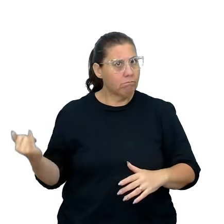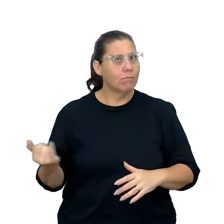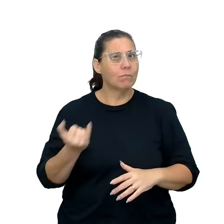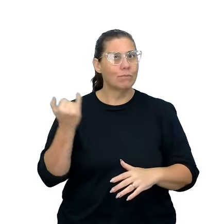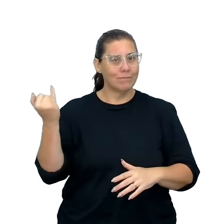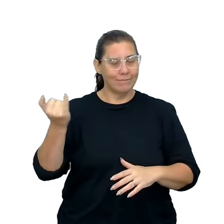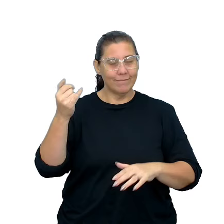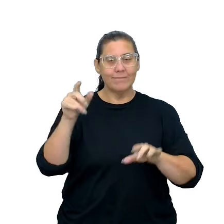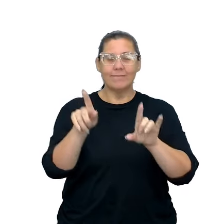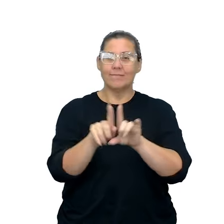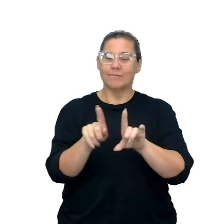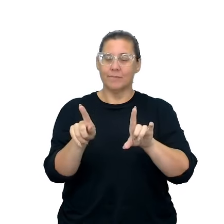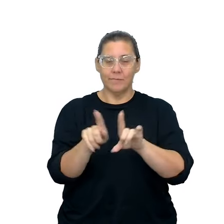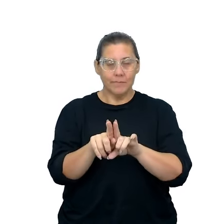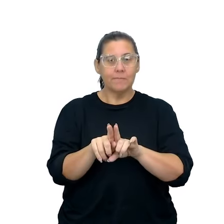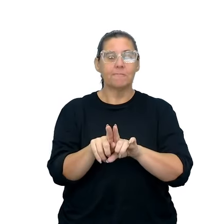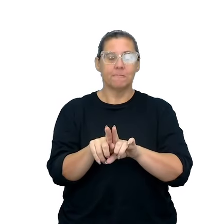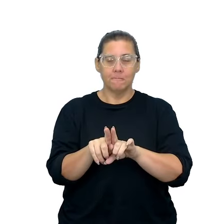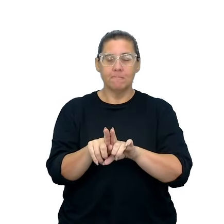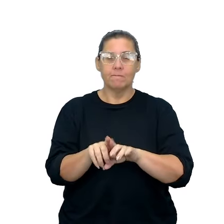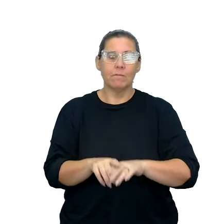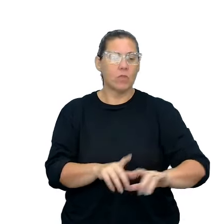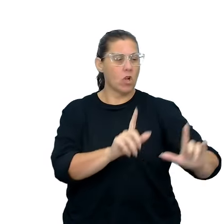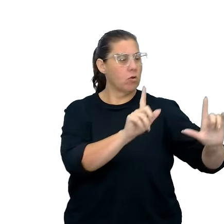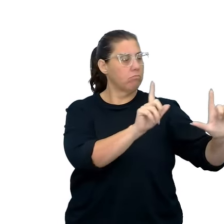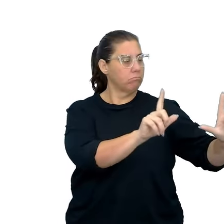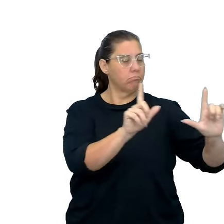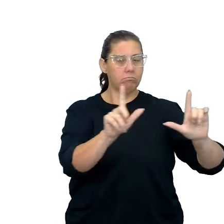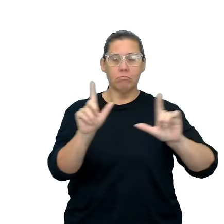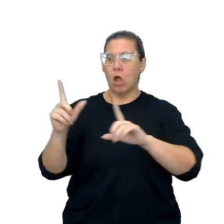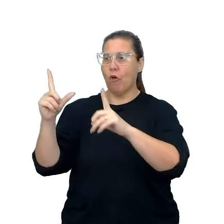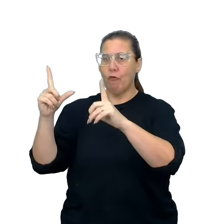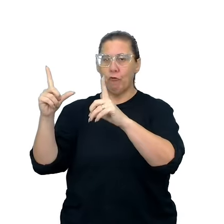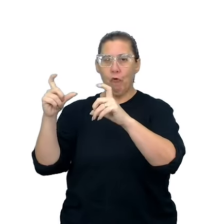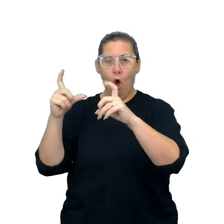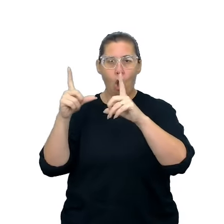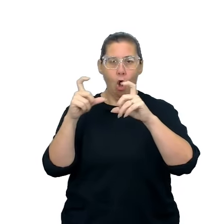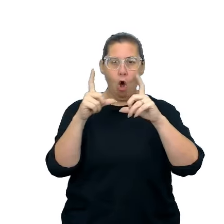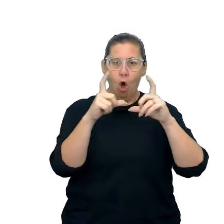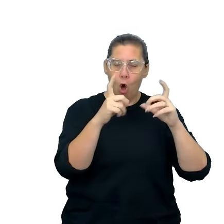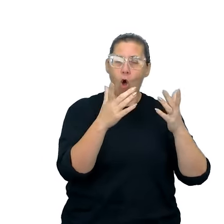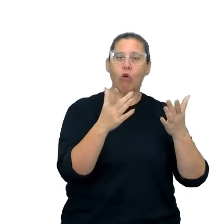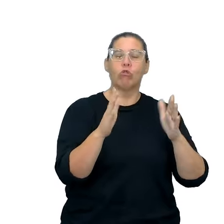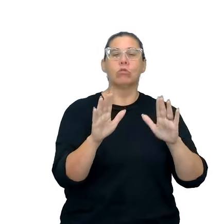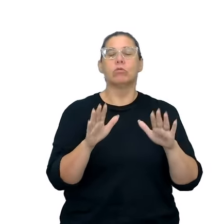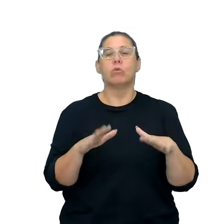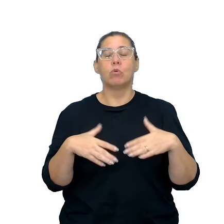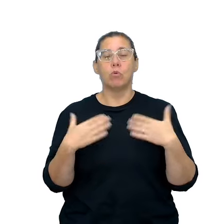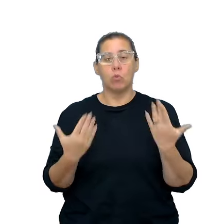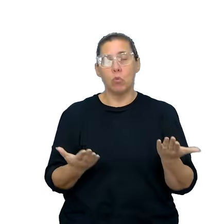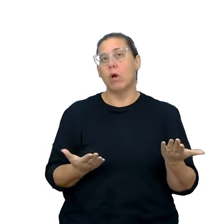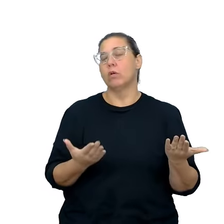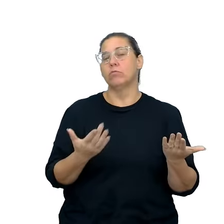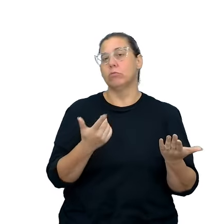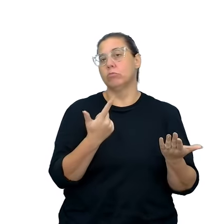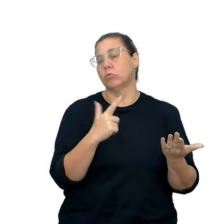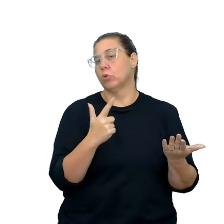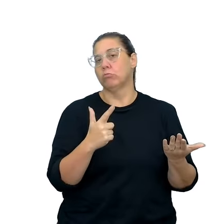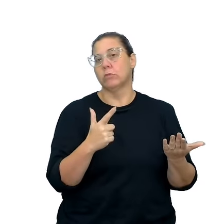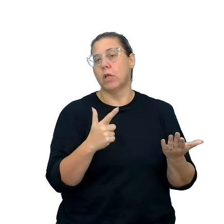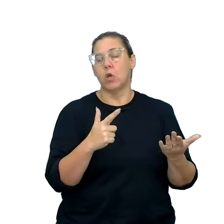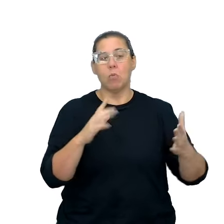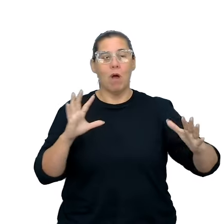também trabalhar com essas questões de imagens, de fotos, quando não se estabelece ali